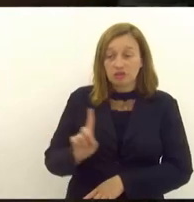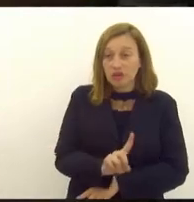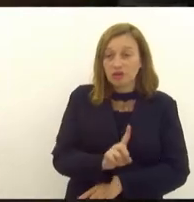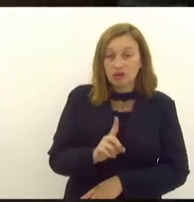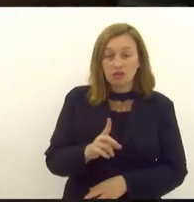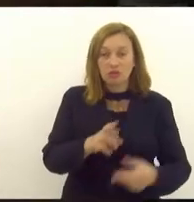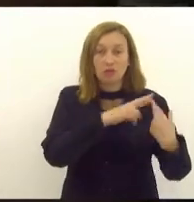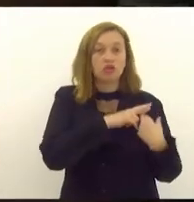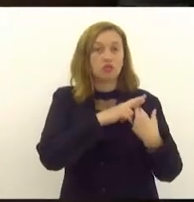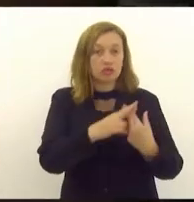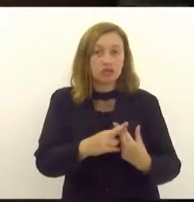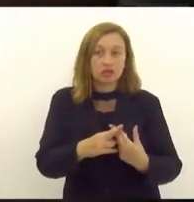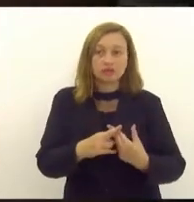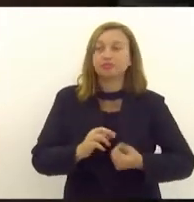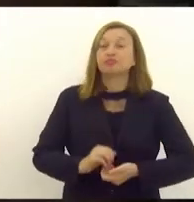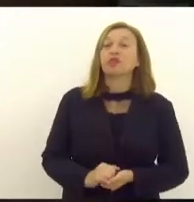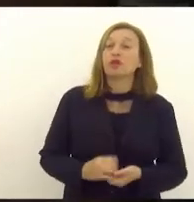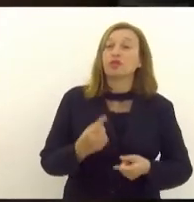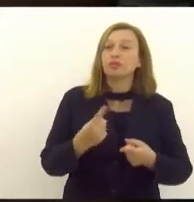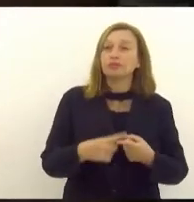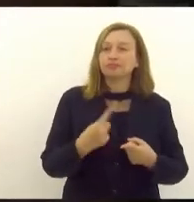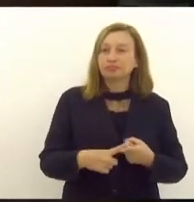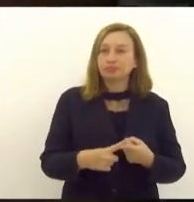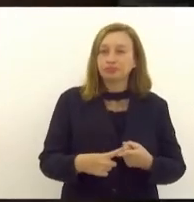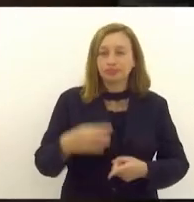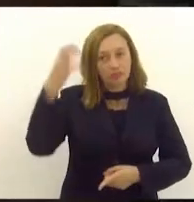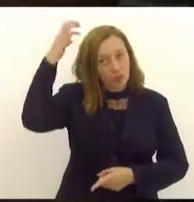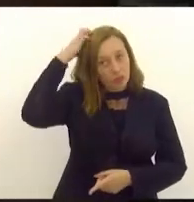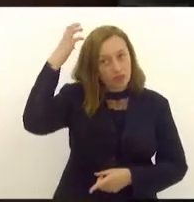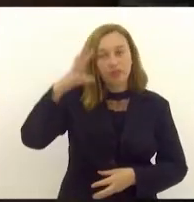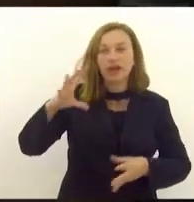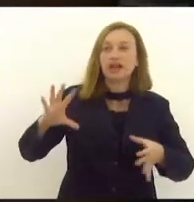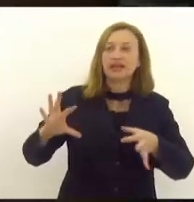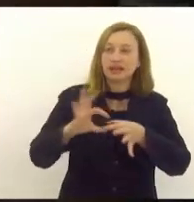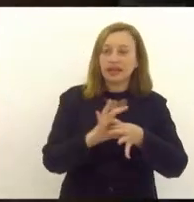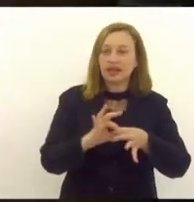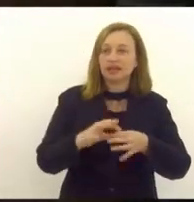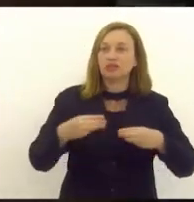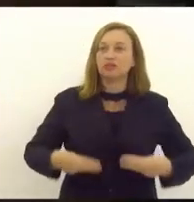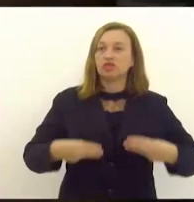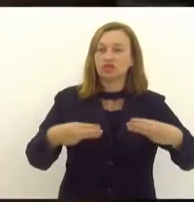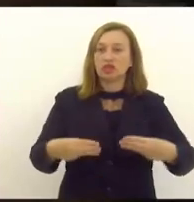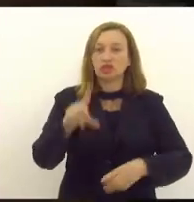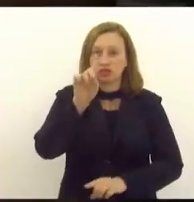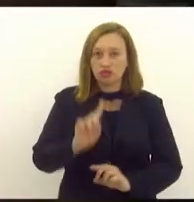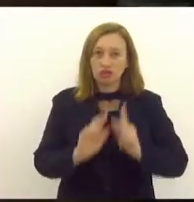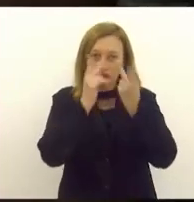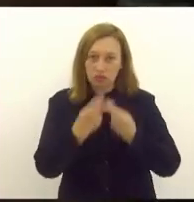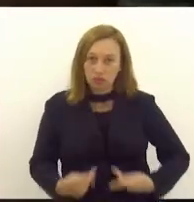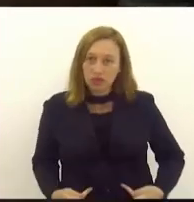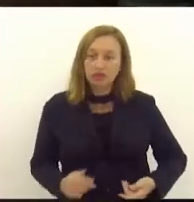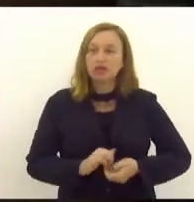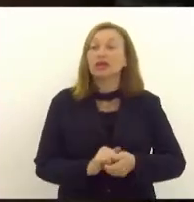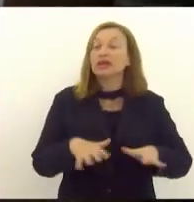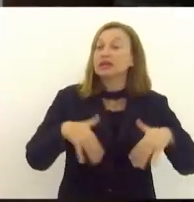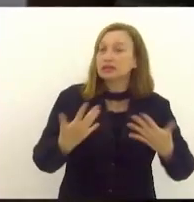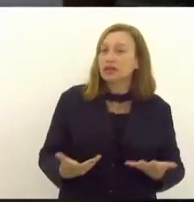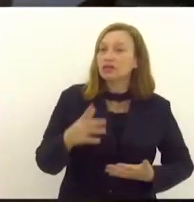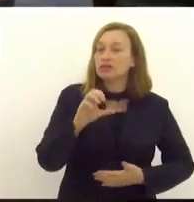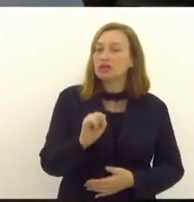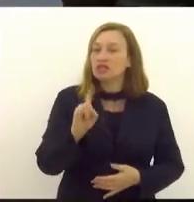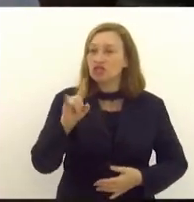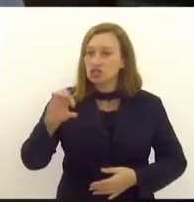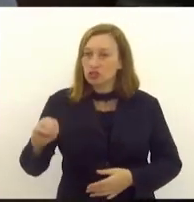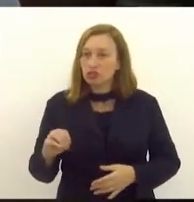ser essa responsabilização porque a condenação é atrelada diretamente ao Ministério dos Direitos Humanos então Silvio vem